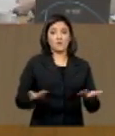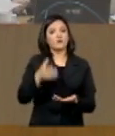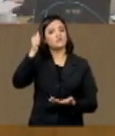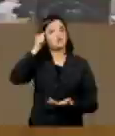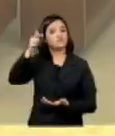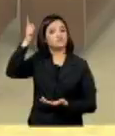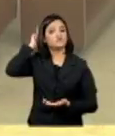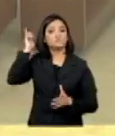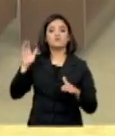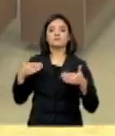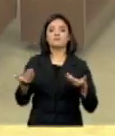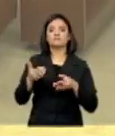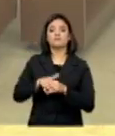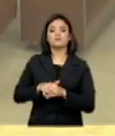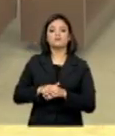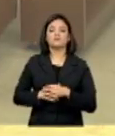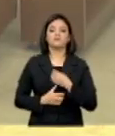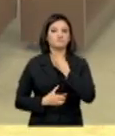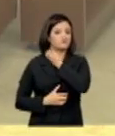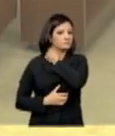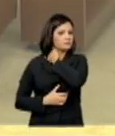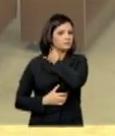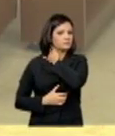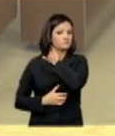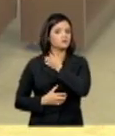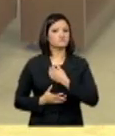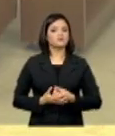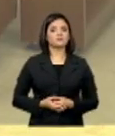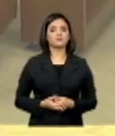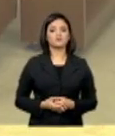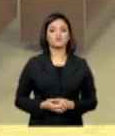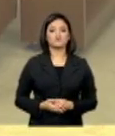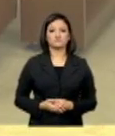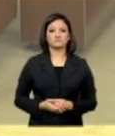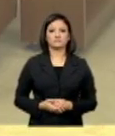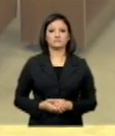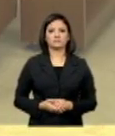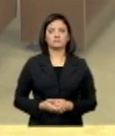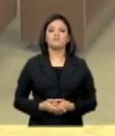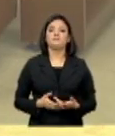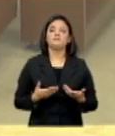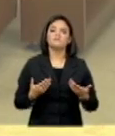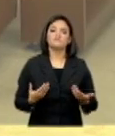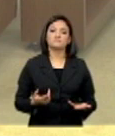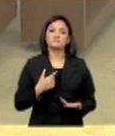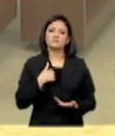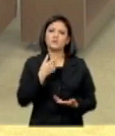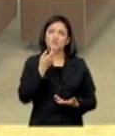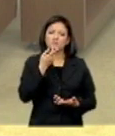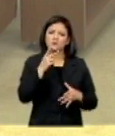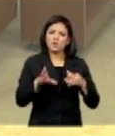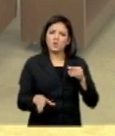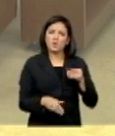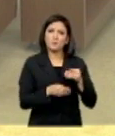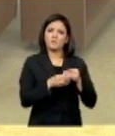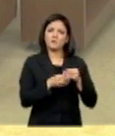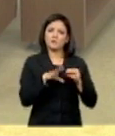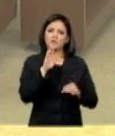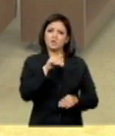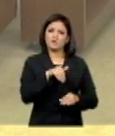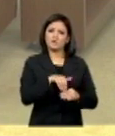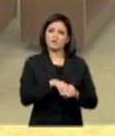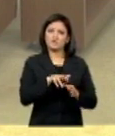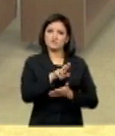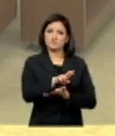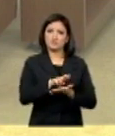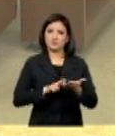nos dentes eu quero fazer complementação em relação ao voto do ministro relator o